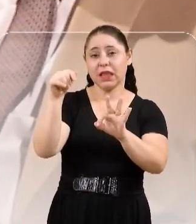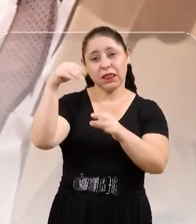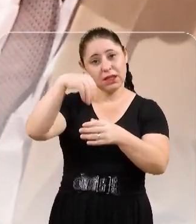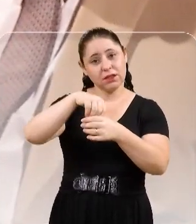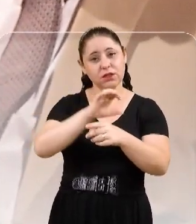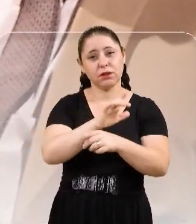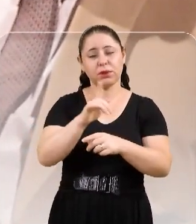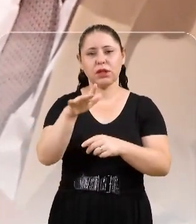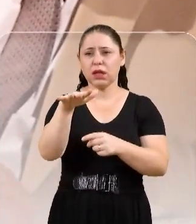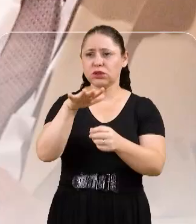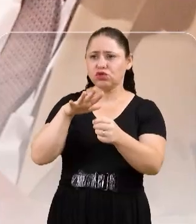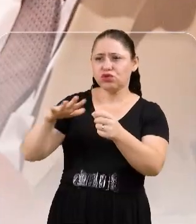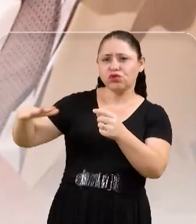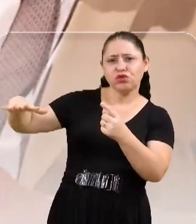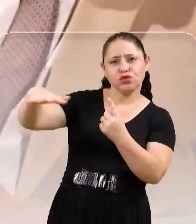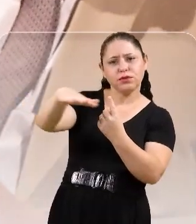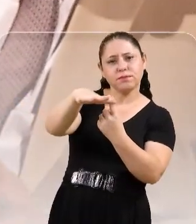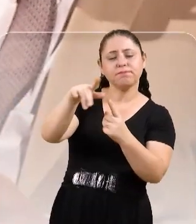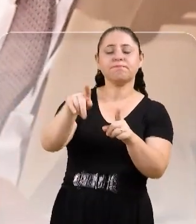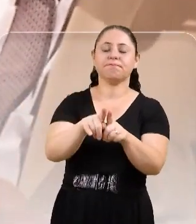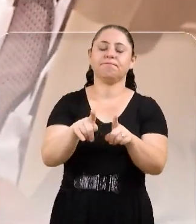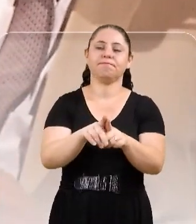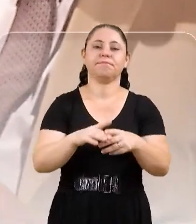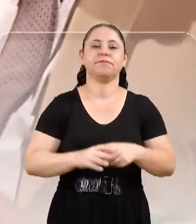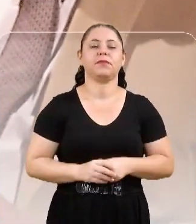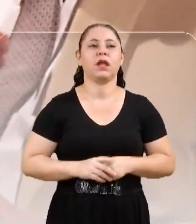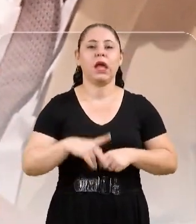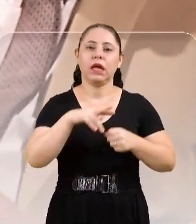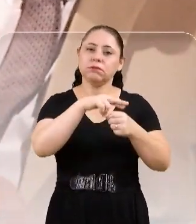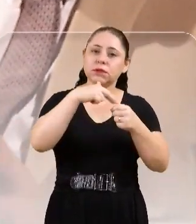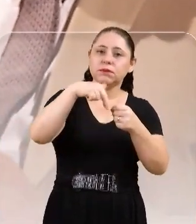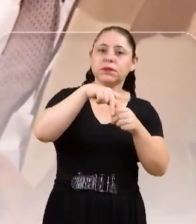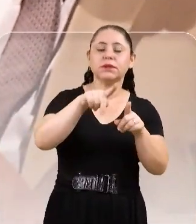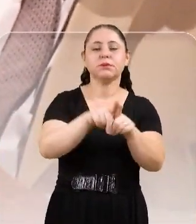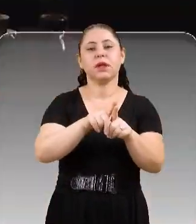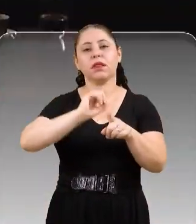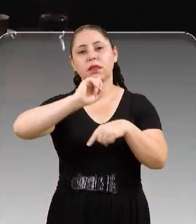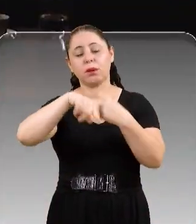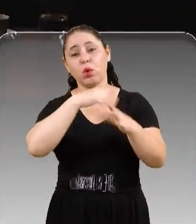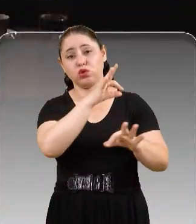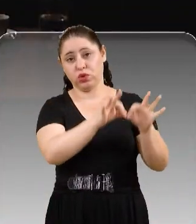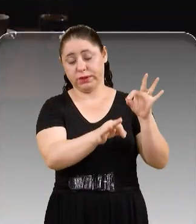e na região próxima a Campo Grande. Ribas do Rio Pardo, inclusive, onde depois eu fui juiz.